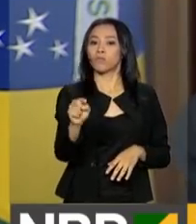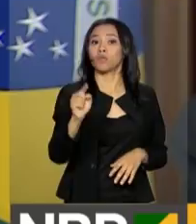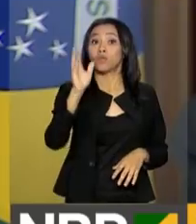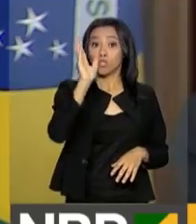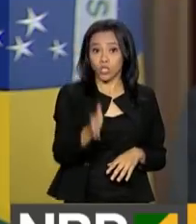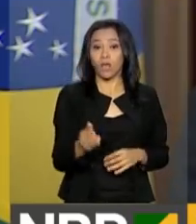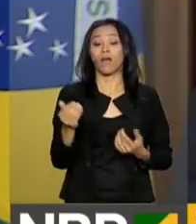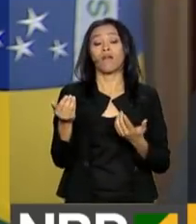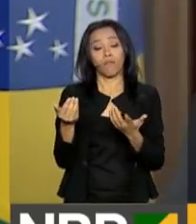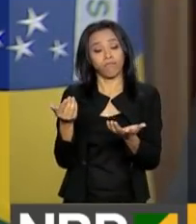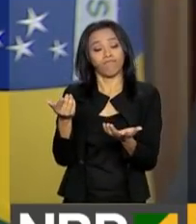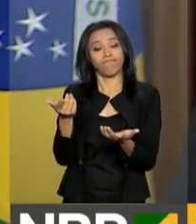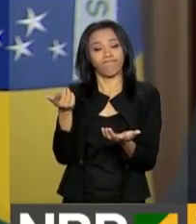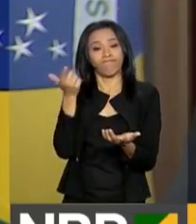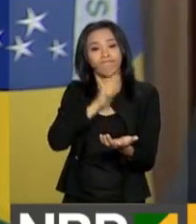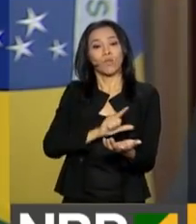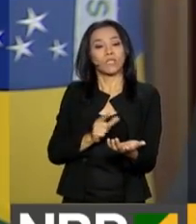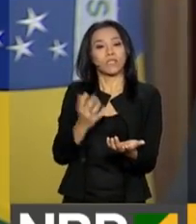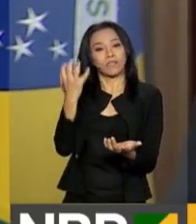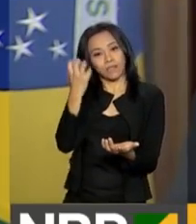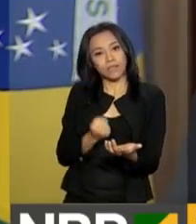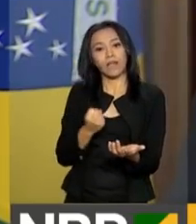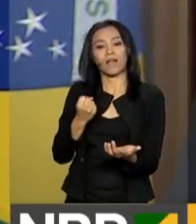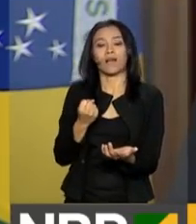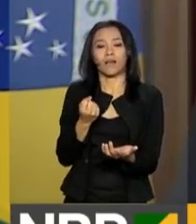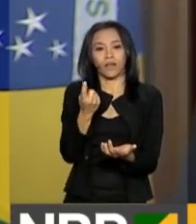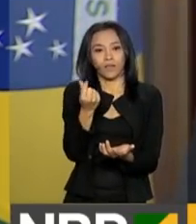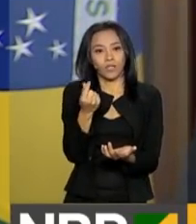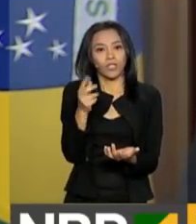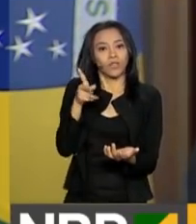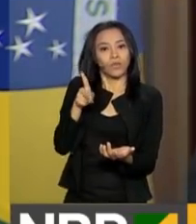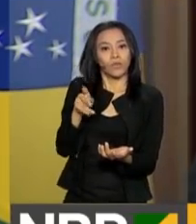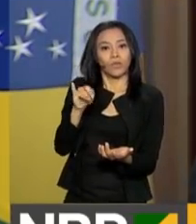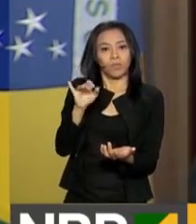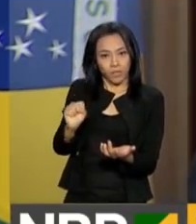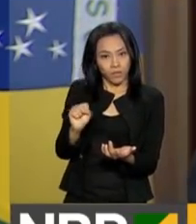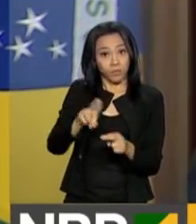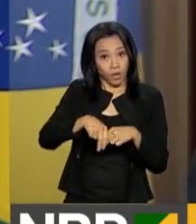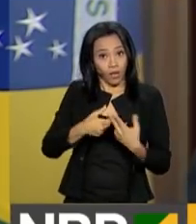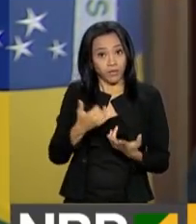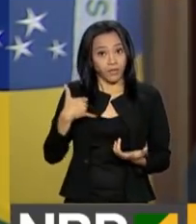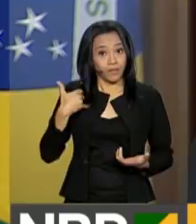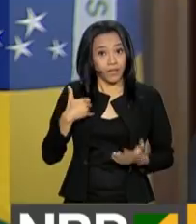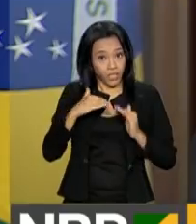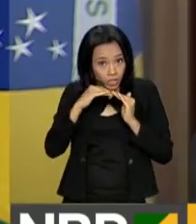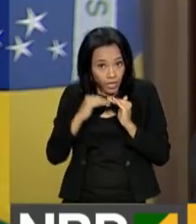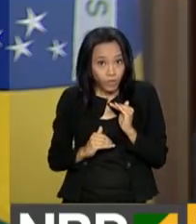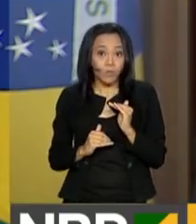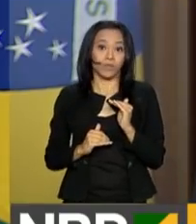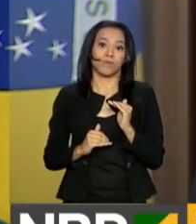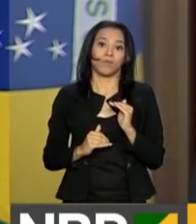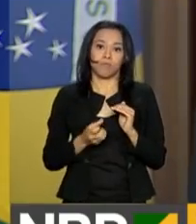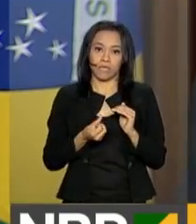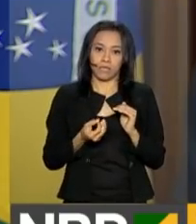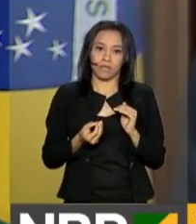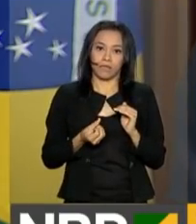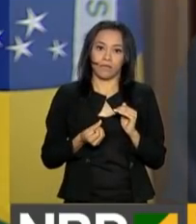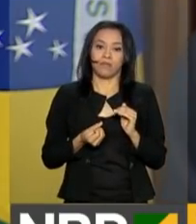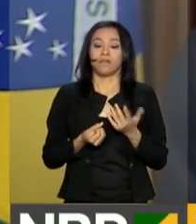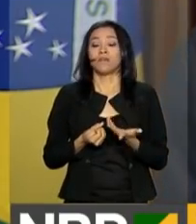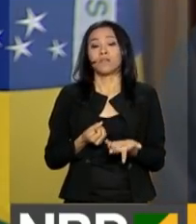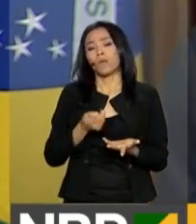beneficiados pela antecipação da idade do pis/pasep e isso significa cerca de